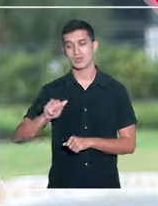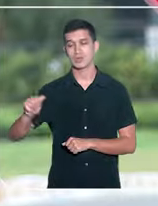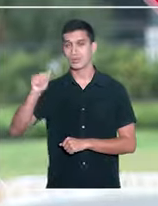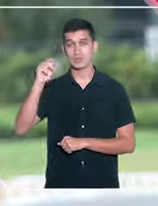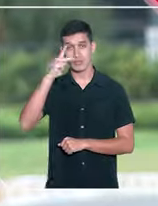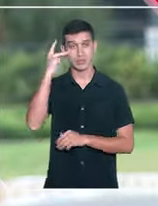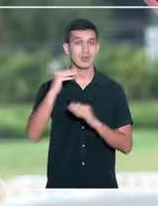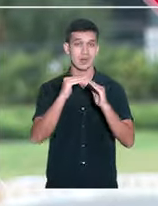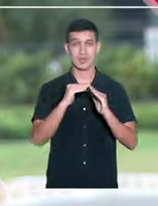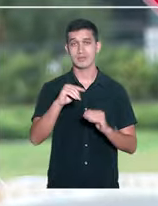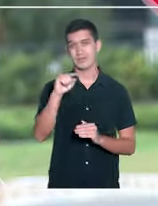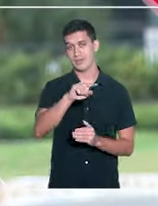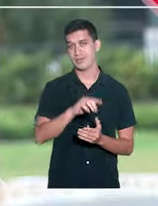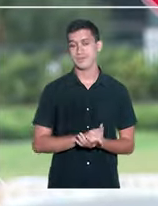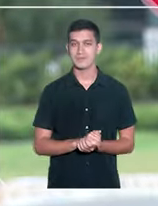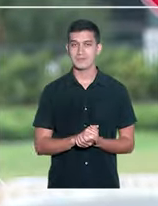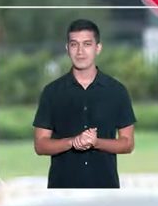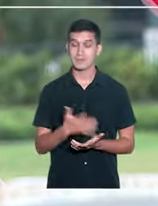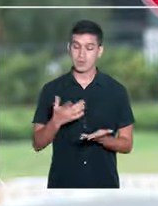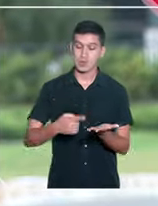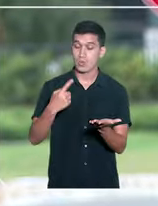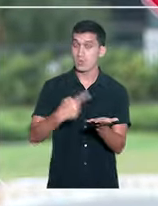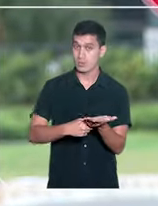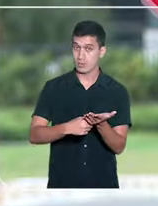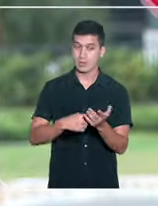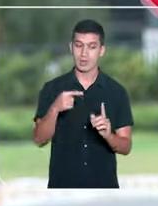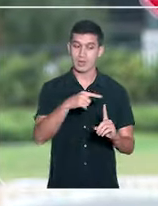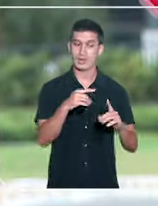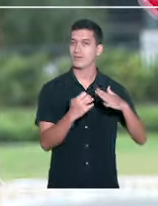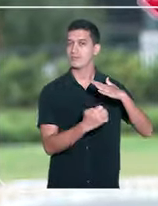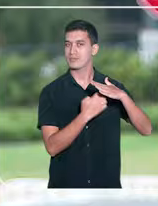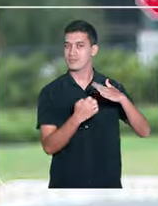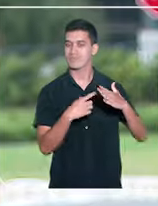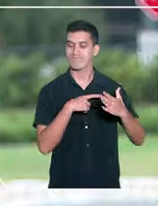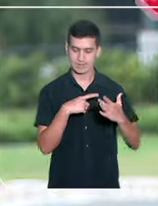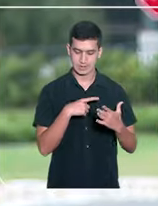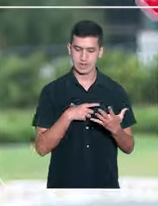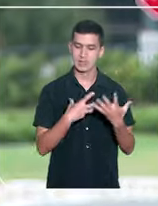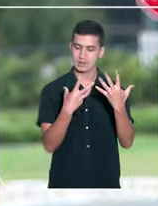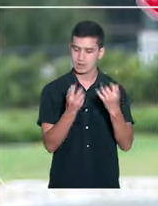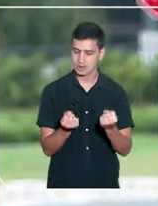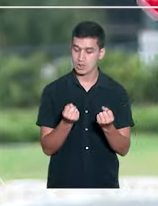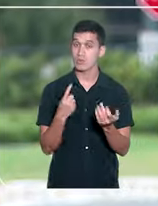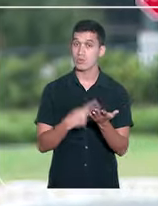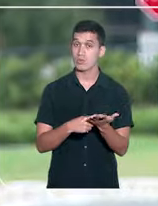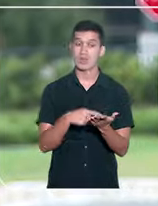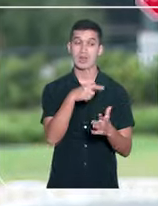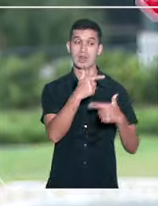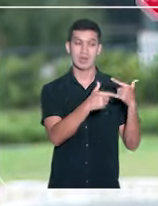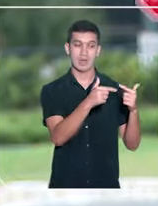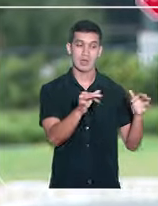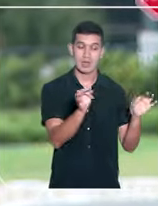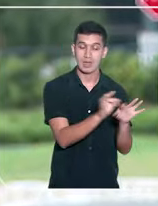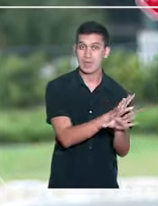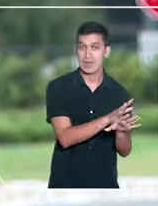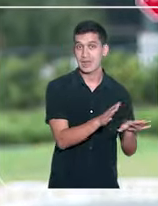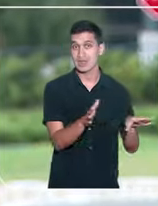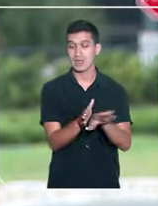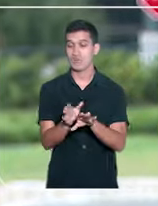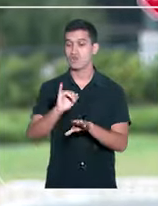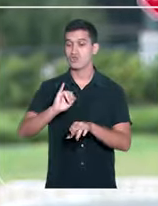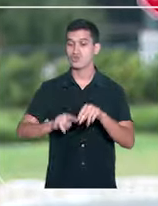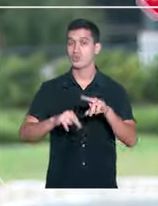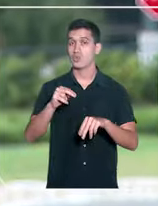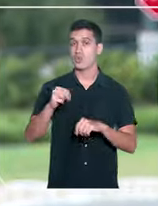moradores do Noroeste No acordo a terrac teria se comprometido a concluir as obras da Etapa 1